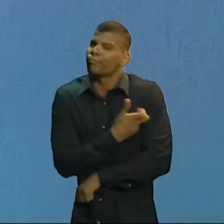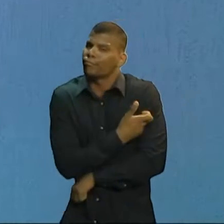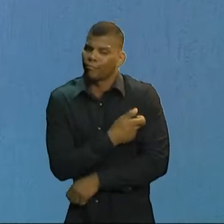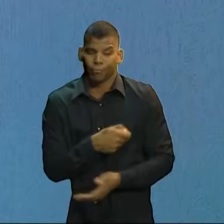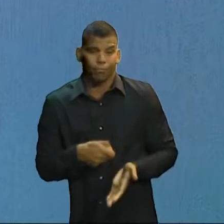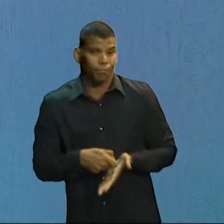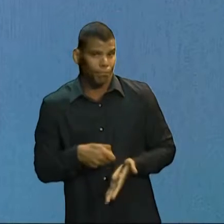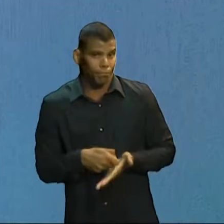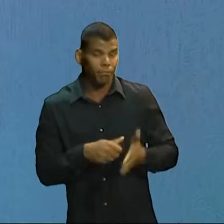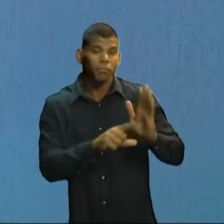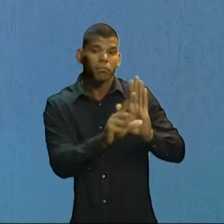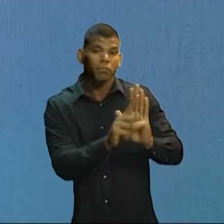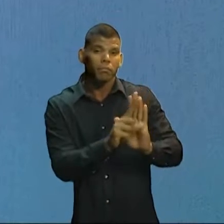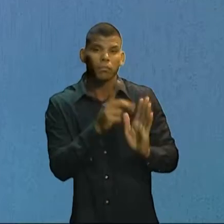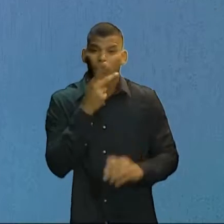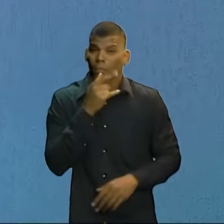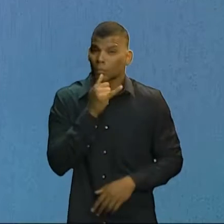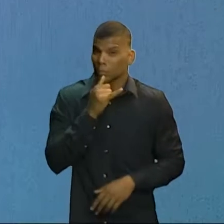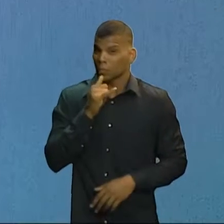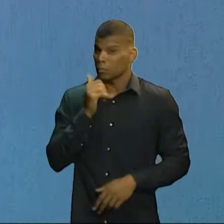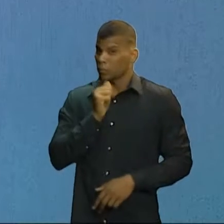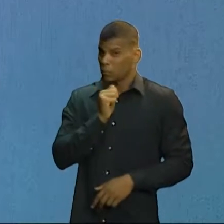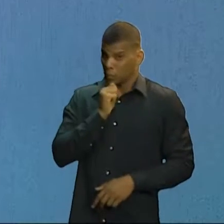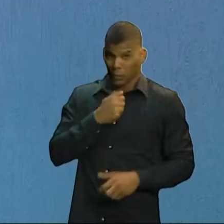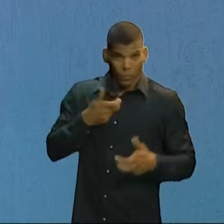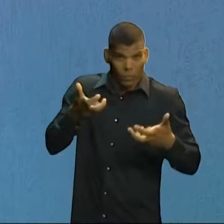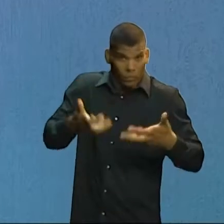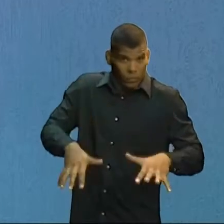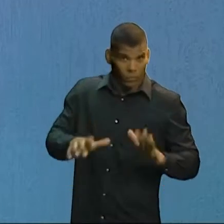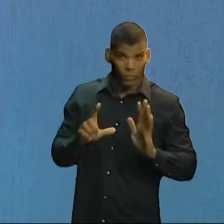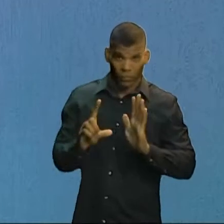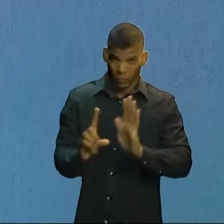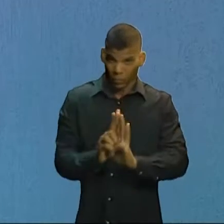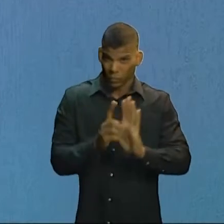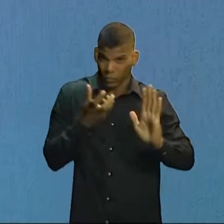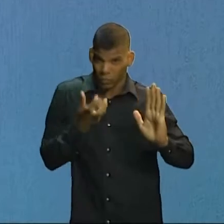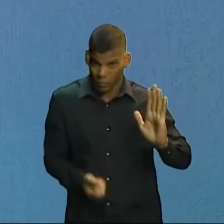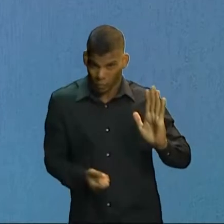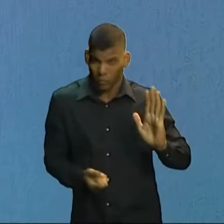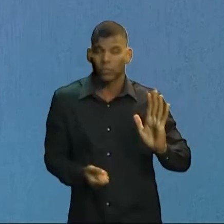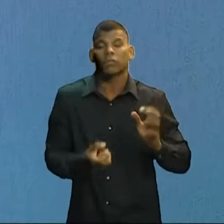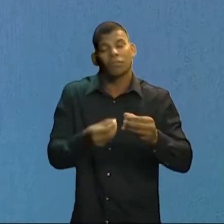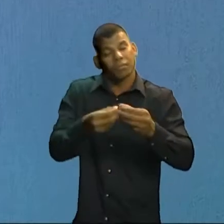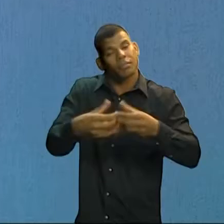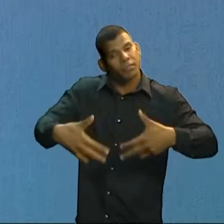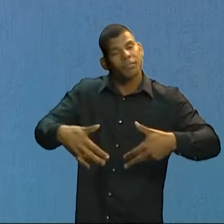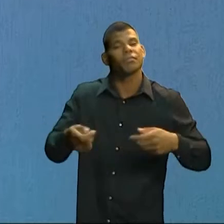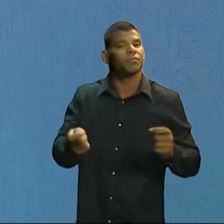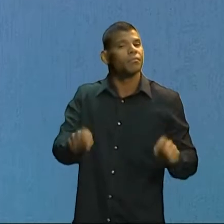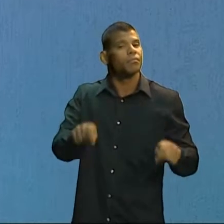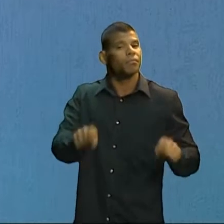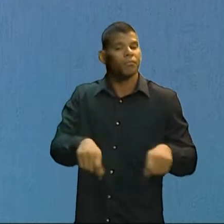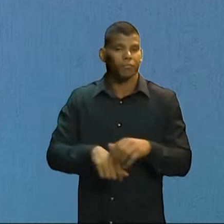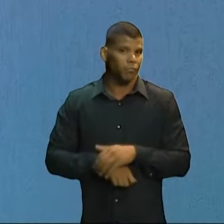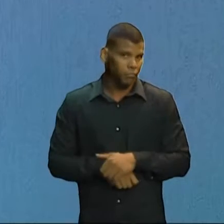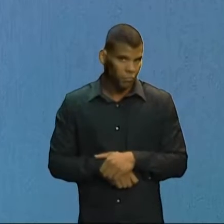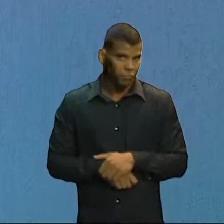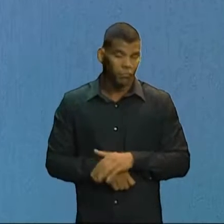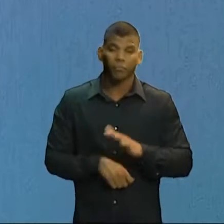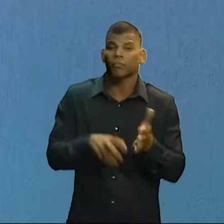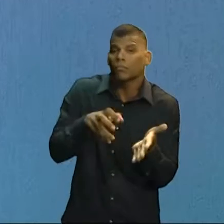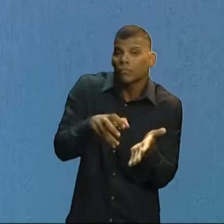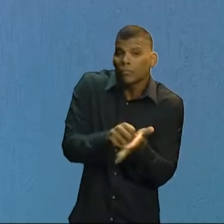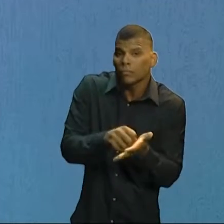legal e os pais que desrespeitarem a lei podem ser punidos. E lembrando que no Ceará, para matricular as crianças